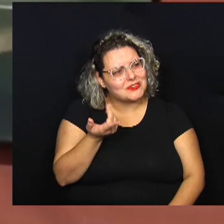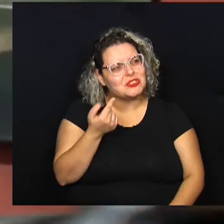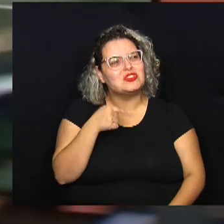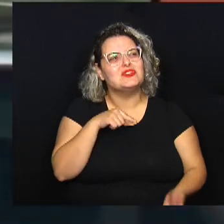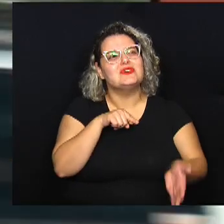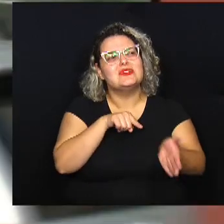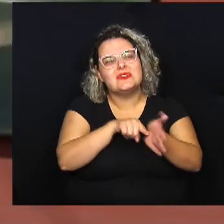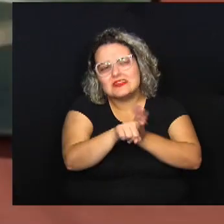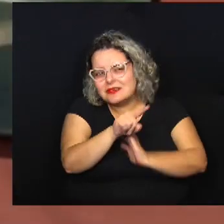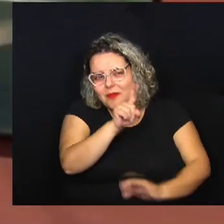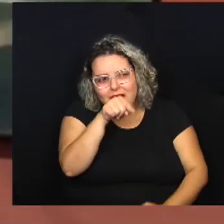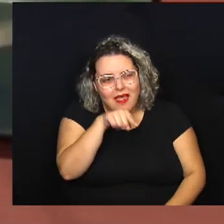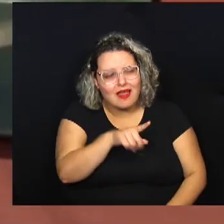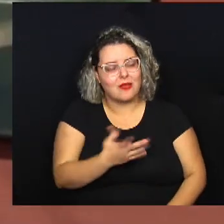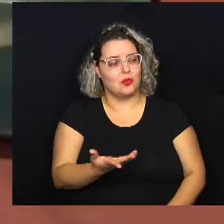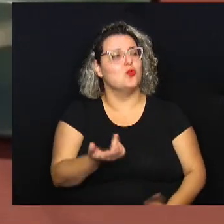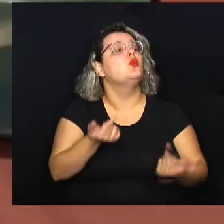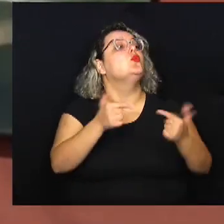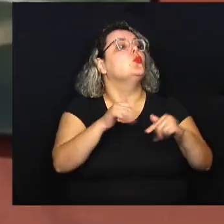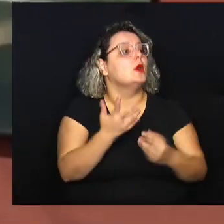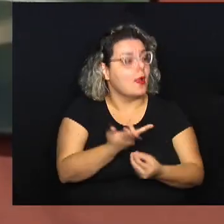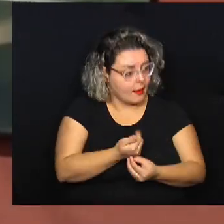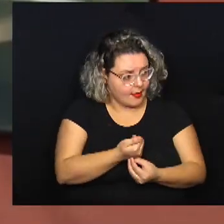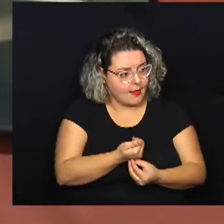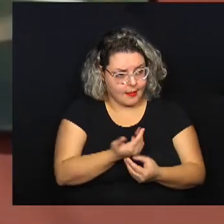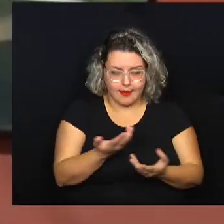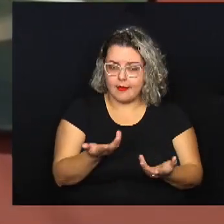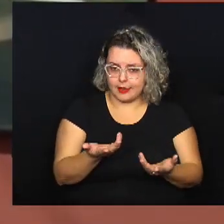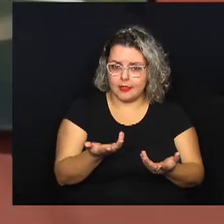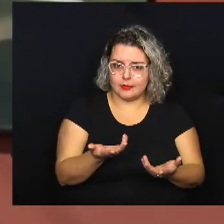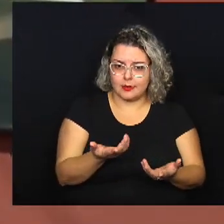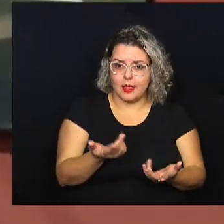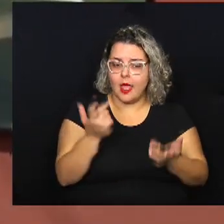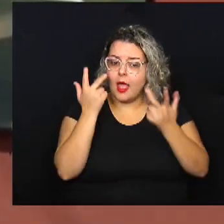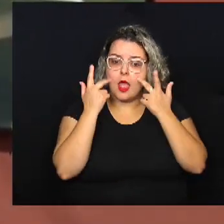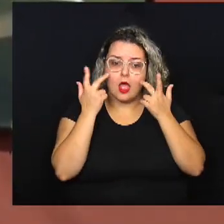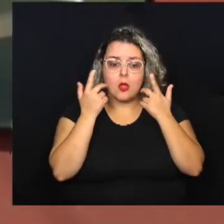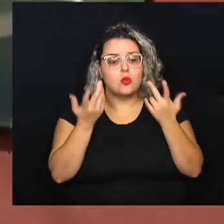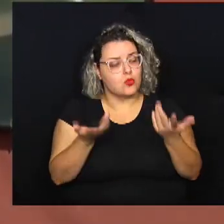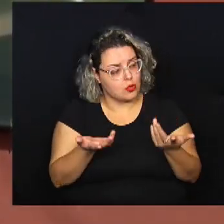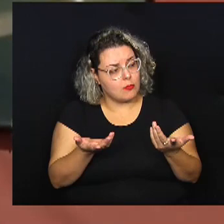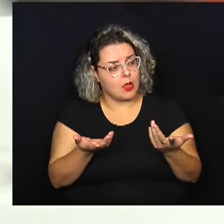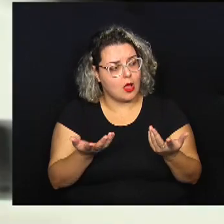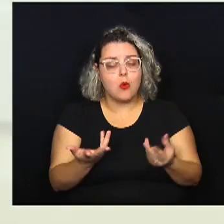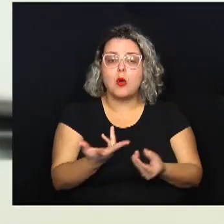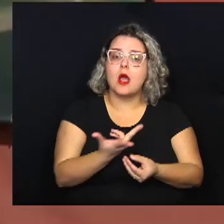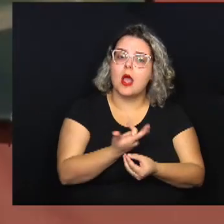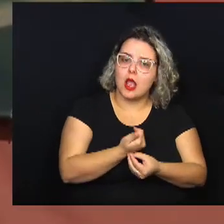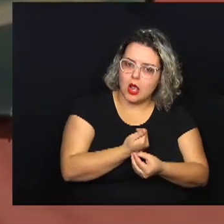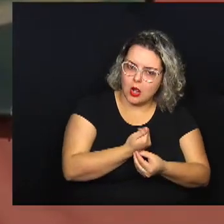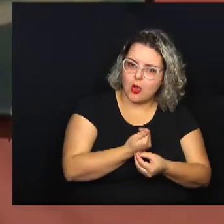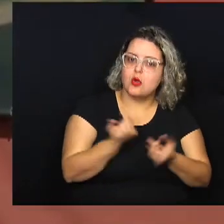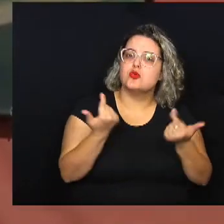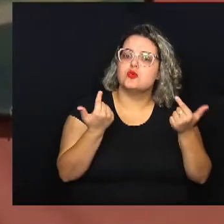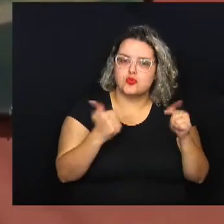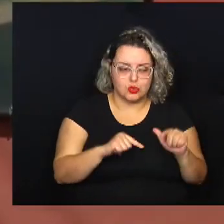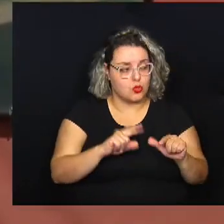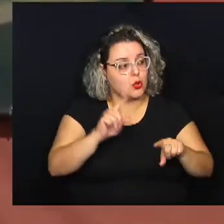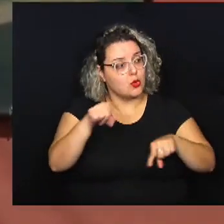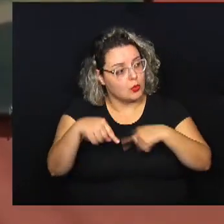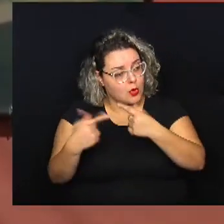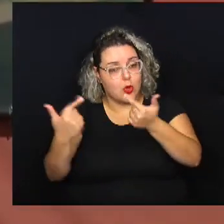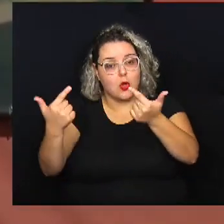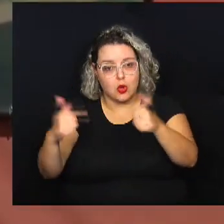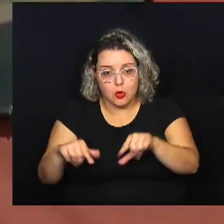questionar o lugar da arte, né? A gente é muito usual a arte sair desse local e ir para o espaço